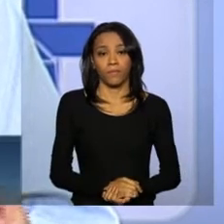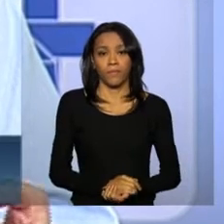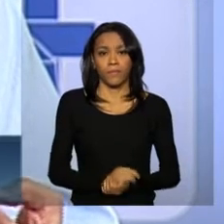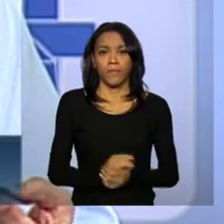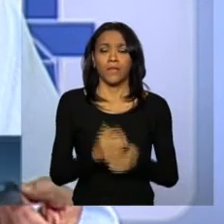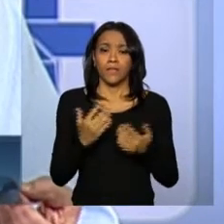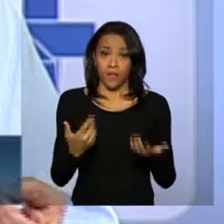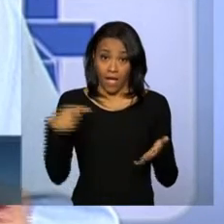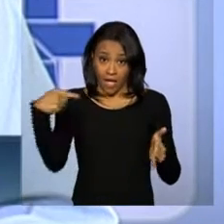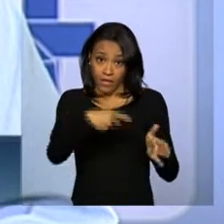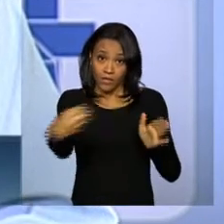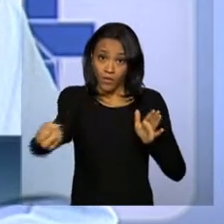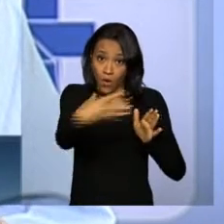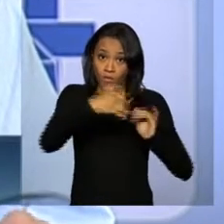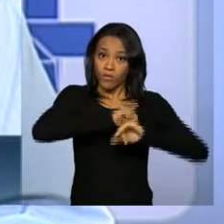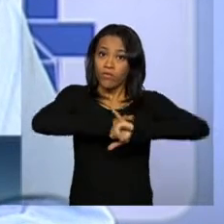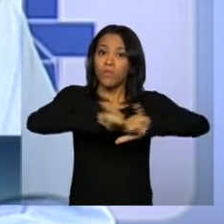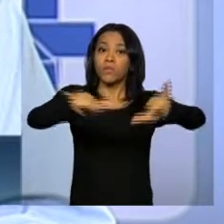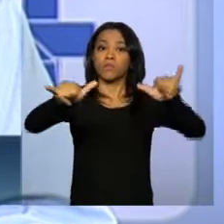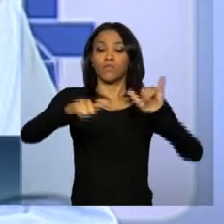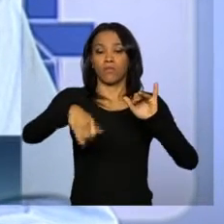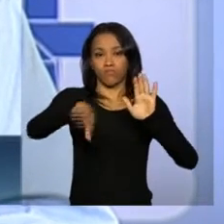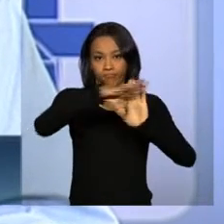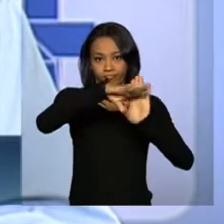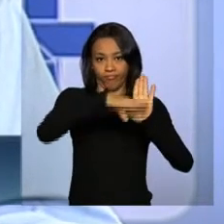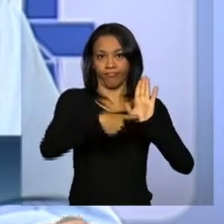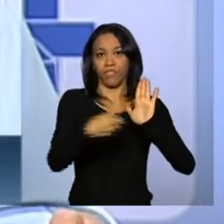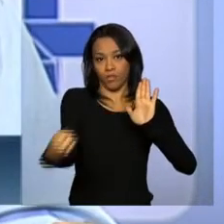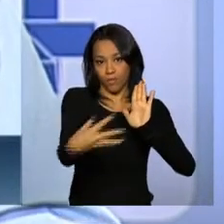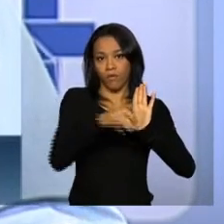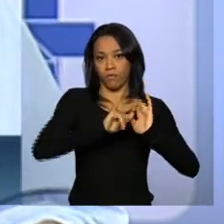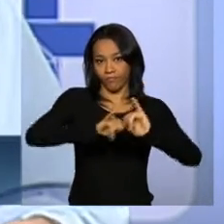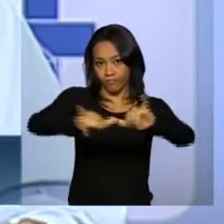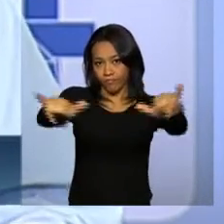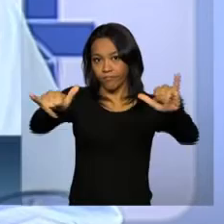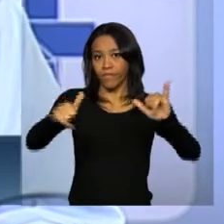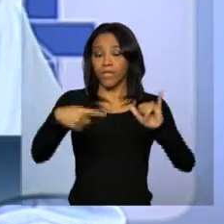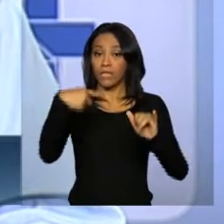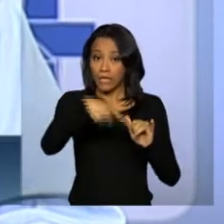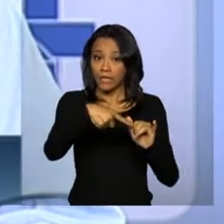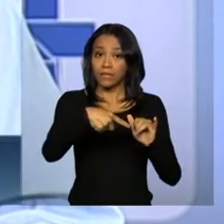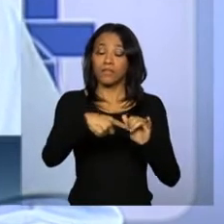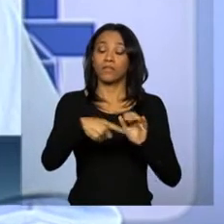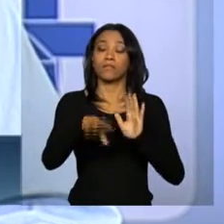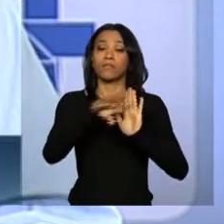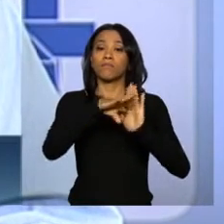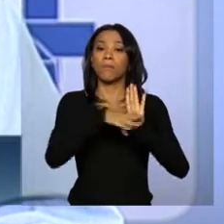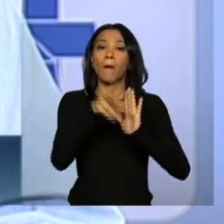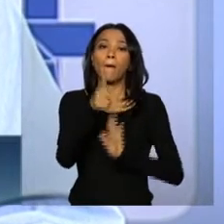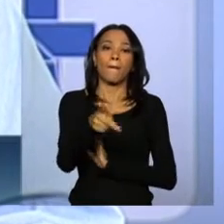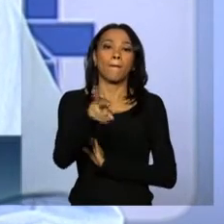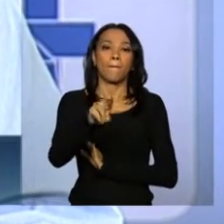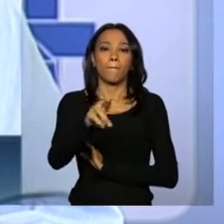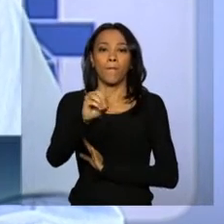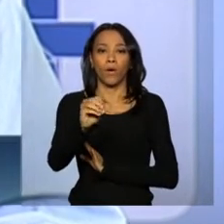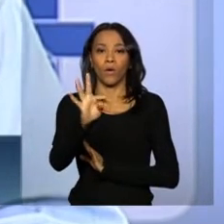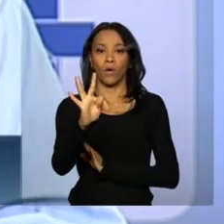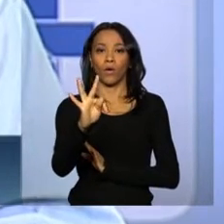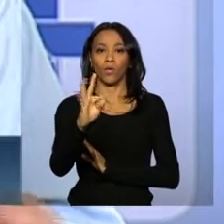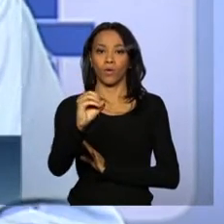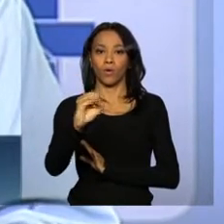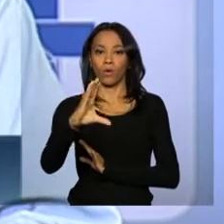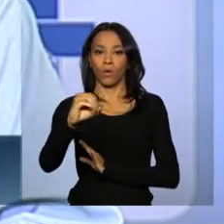Além dessa novidade da publicação do protocolo, durante essa semana